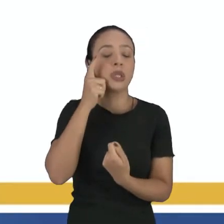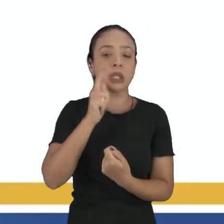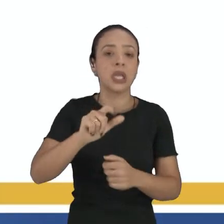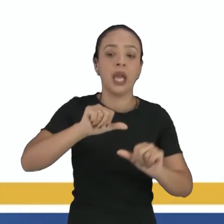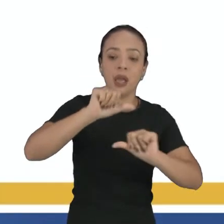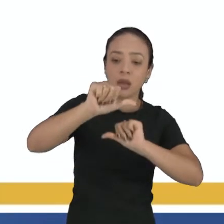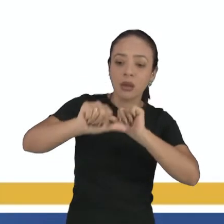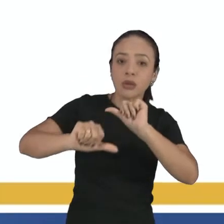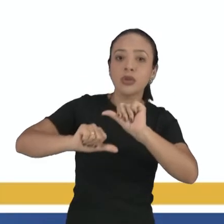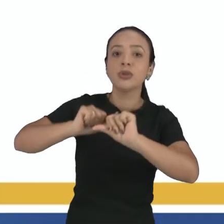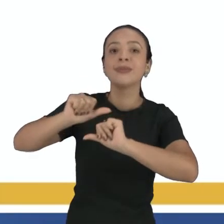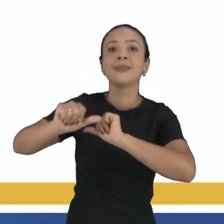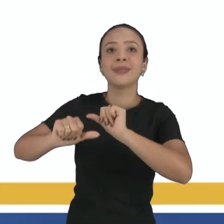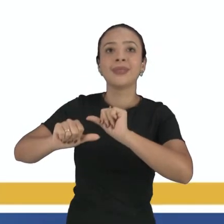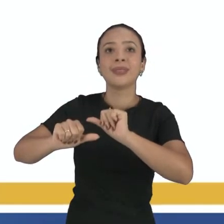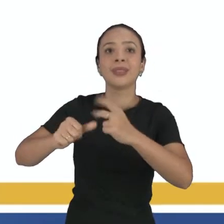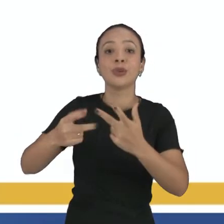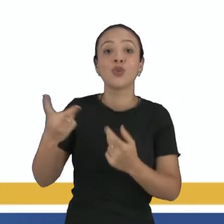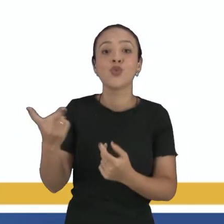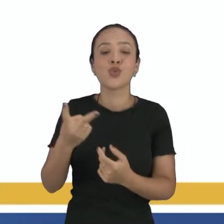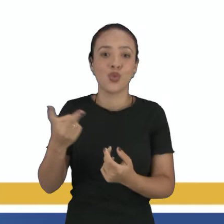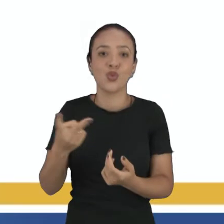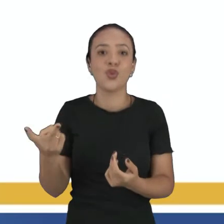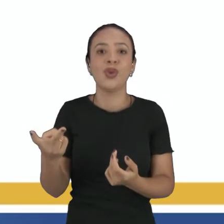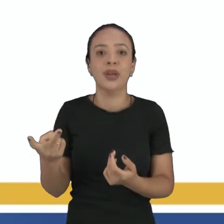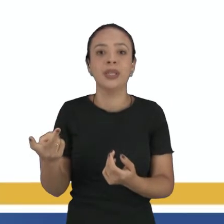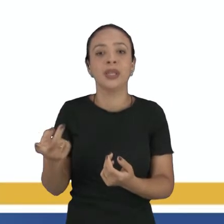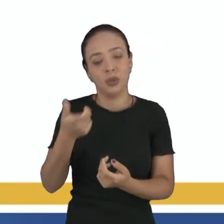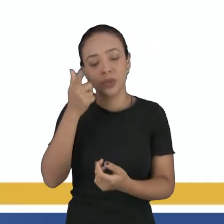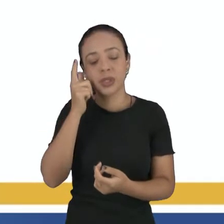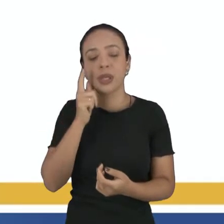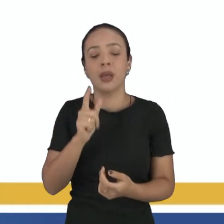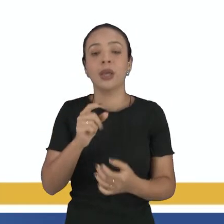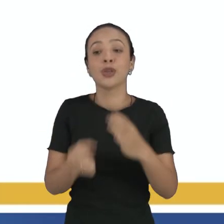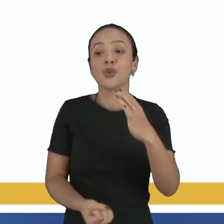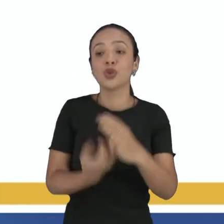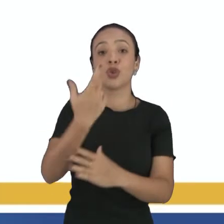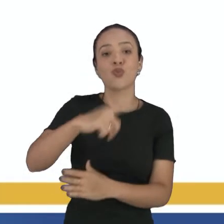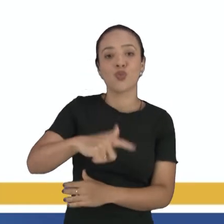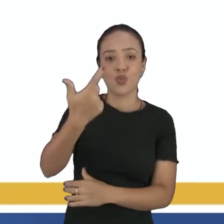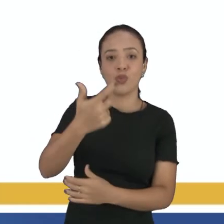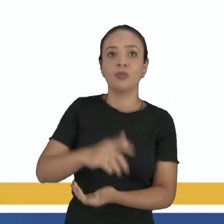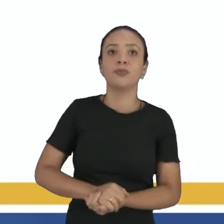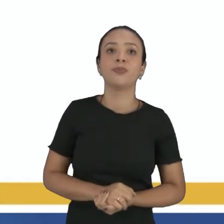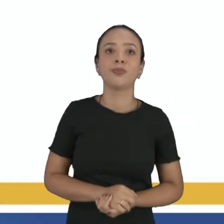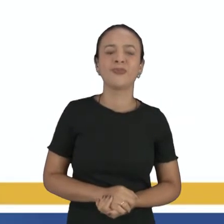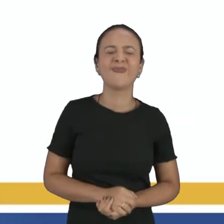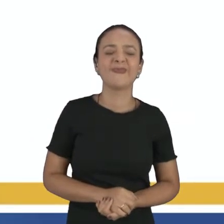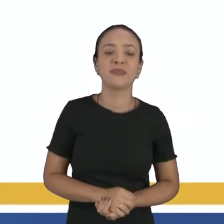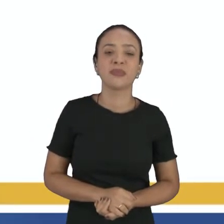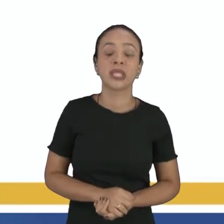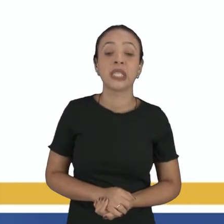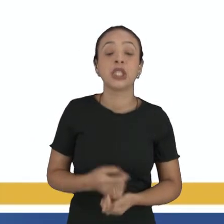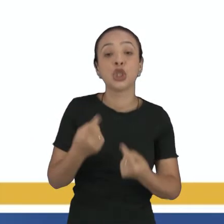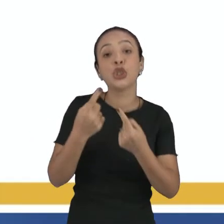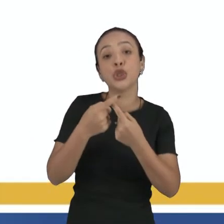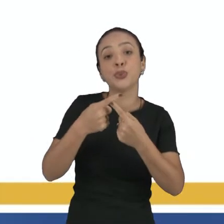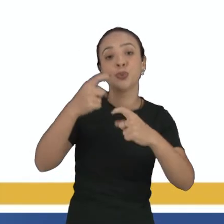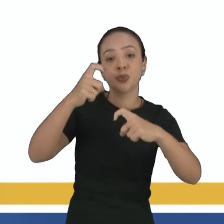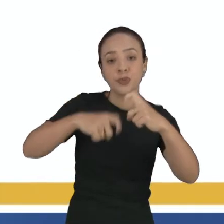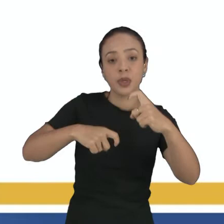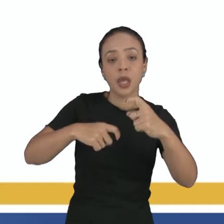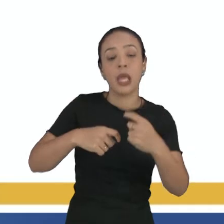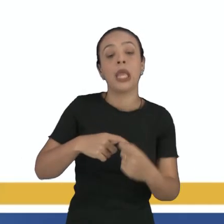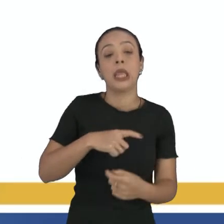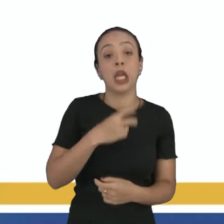variabilidade genética, tá? Ele é o macho e a fêmea ao mesmo tempo, ele é hermafrodita, tá? A fecundação sexuada ela pode ser de dois tipos, né?